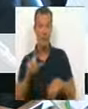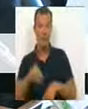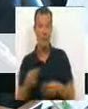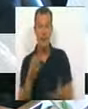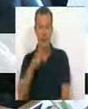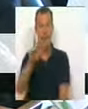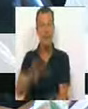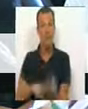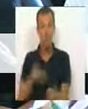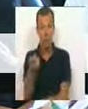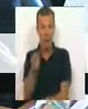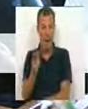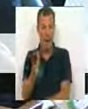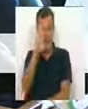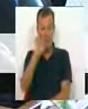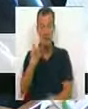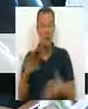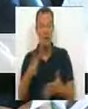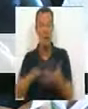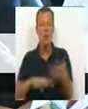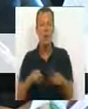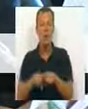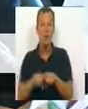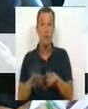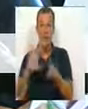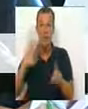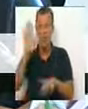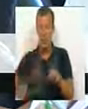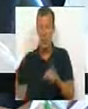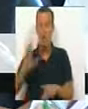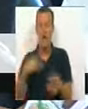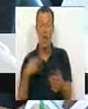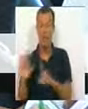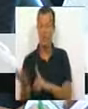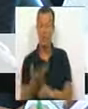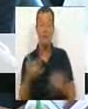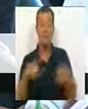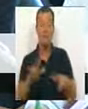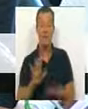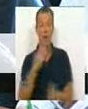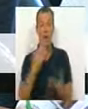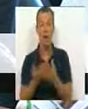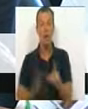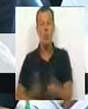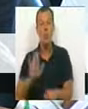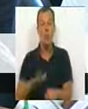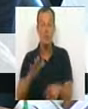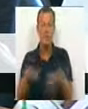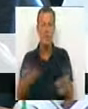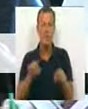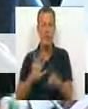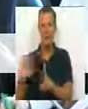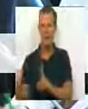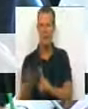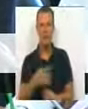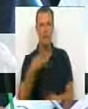anterior Governo. Política Nacional de Arquitetura e Paisagem, no âmbito da qual se deu esse verdadeiro avanço civilizacional, que é a paisagem passar a